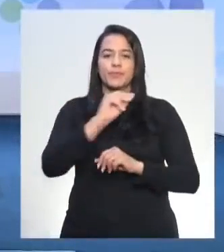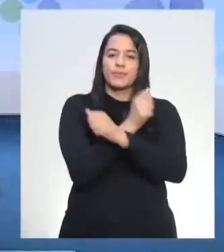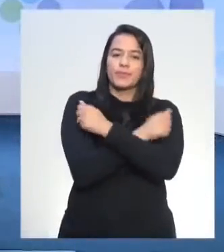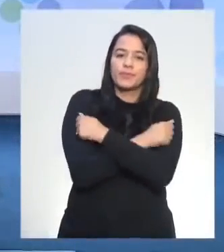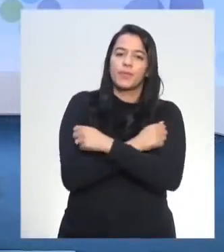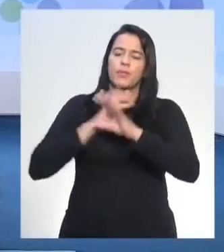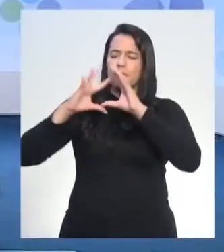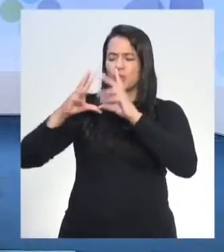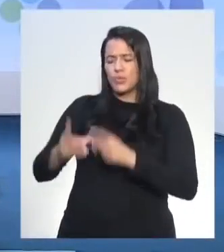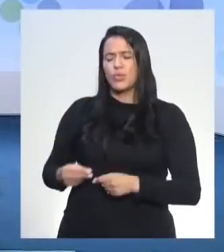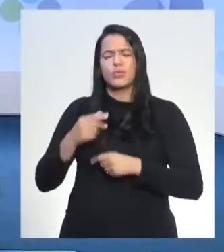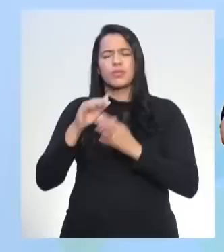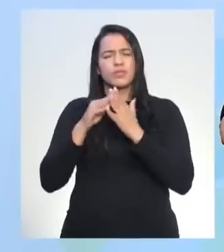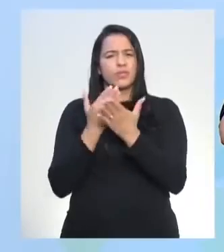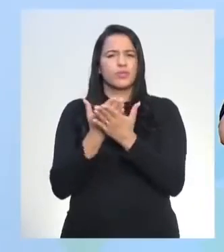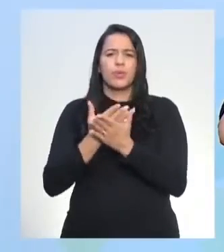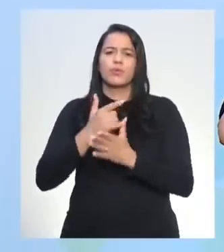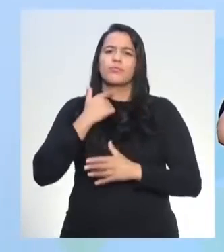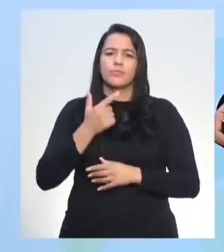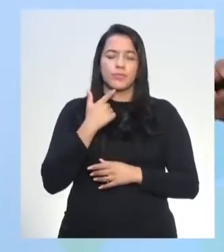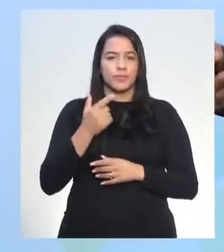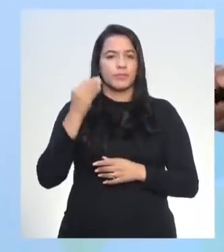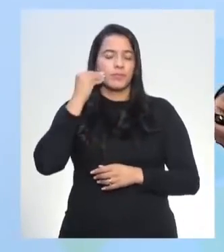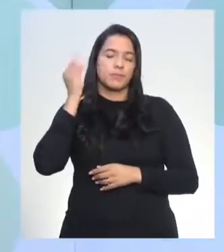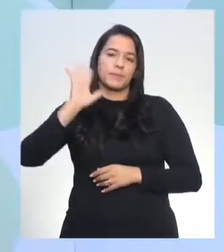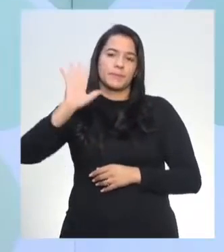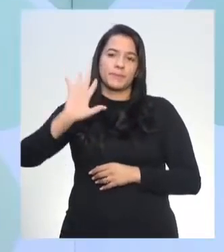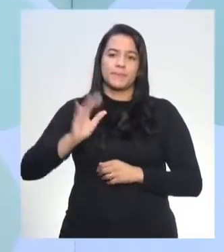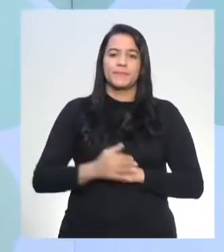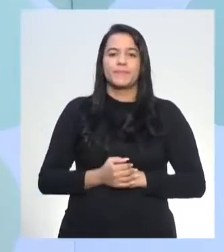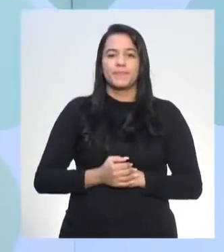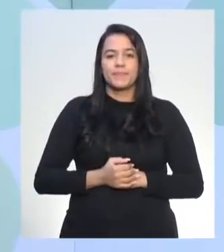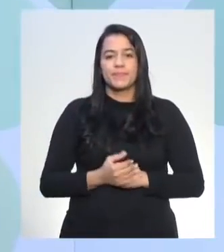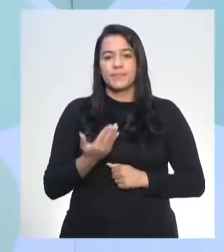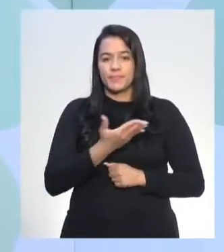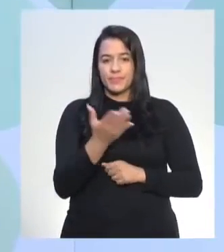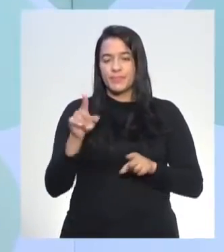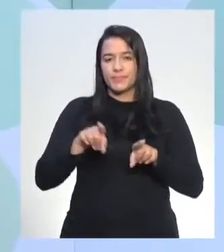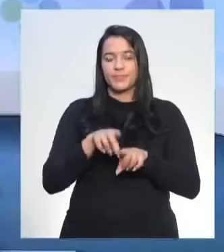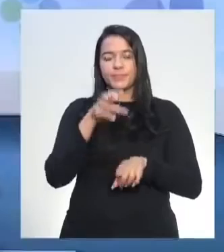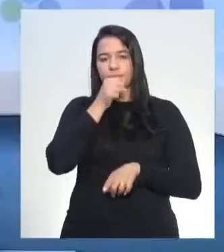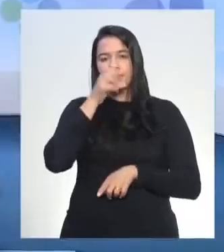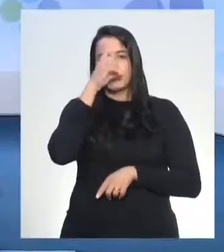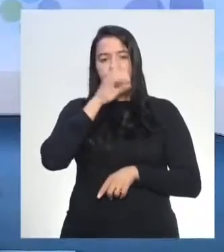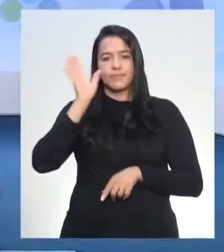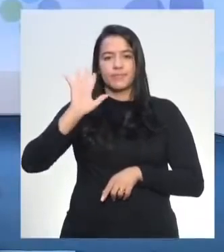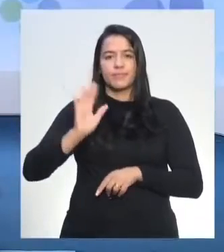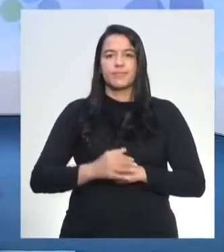como mandar para todas as escolas, mas ó, beijos para vocês, tá, gente? Um beijo para vocês também. Bom fim de semana.